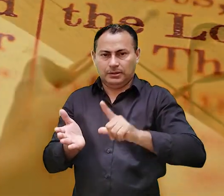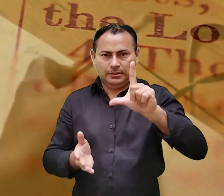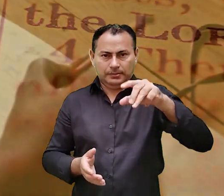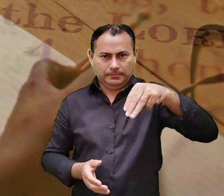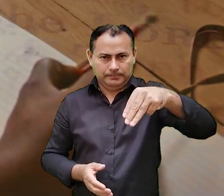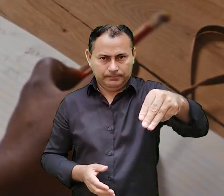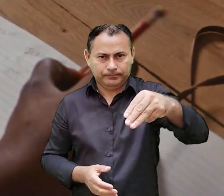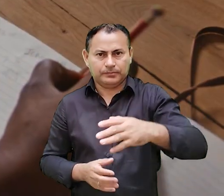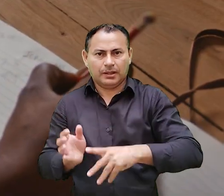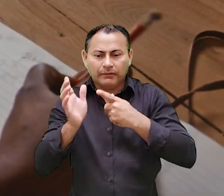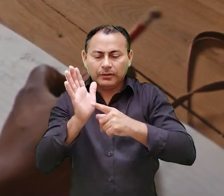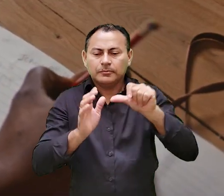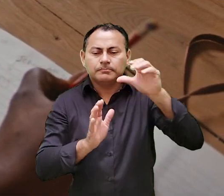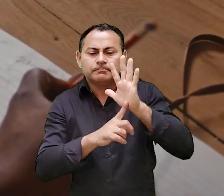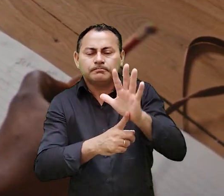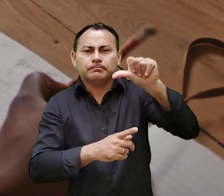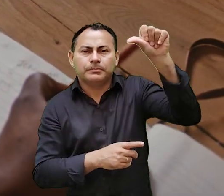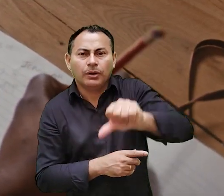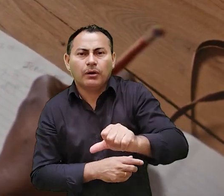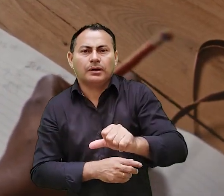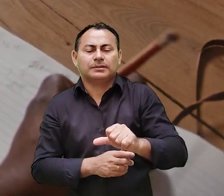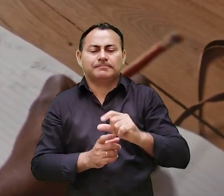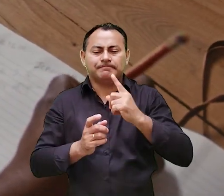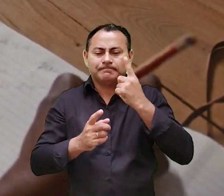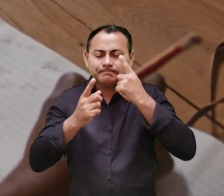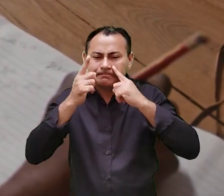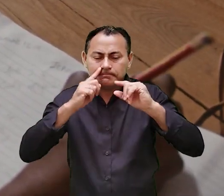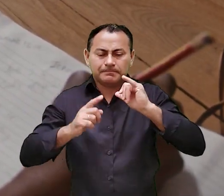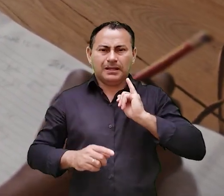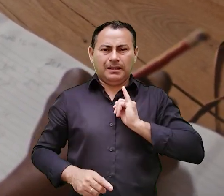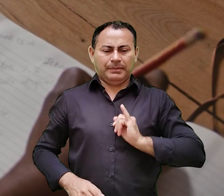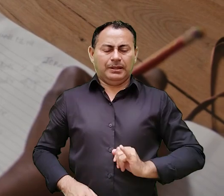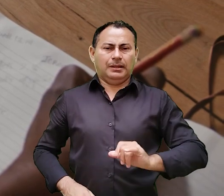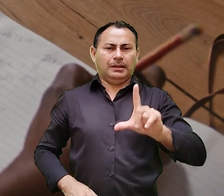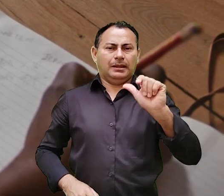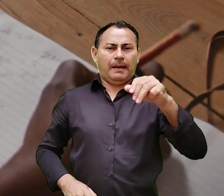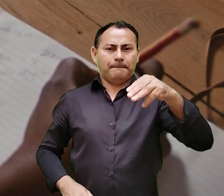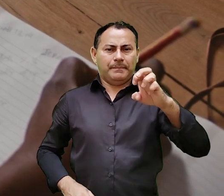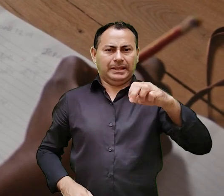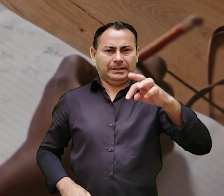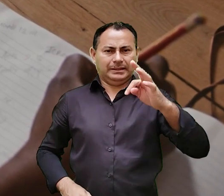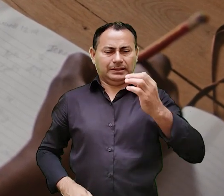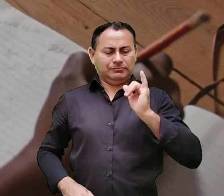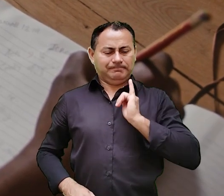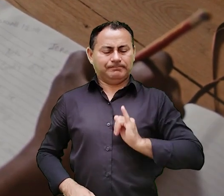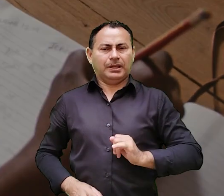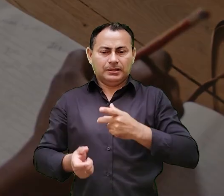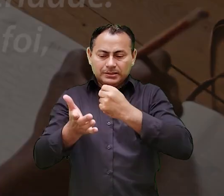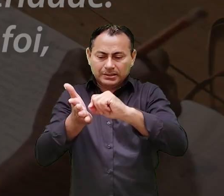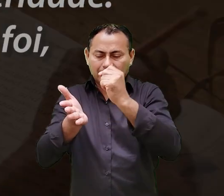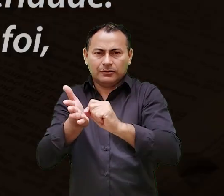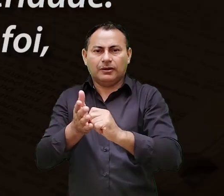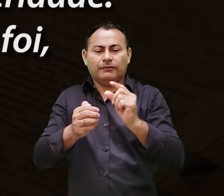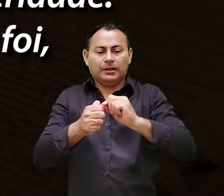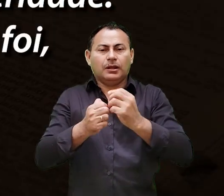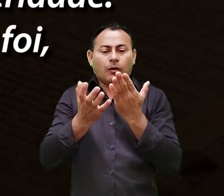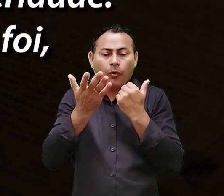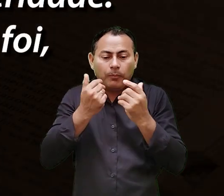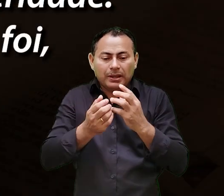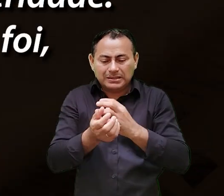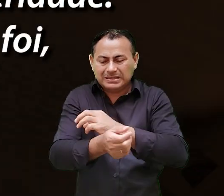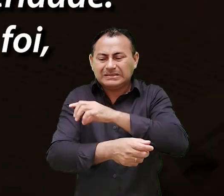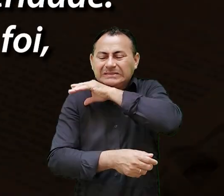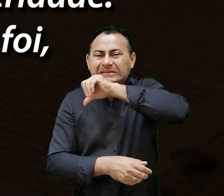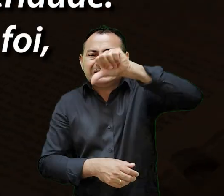Lamentações. Ele atinge o pior ponto de suas lamentações no capítulo 3. Assim ele escreve: fez-me